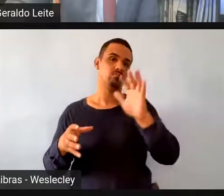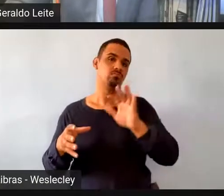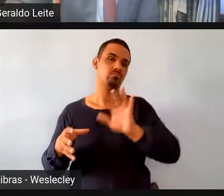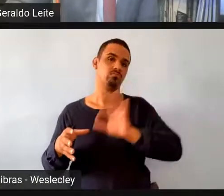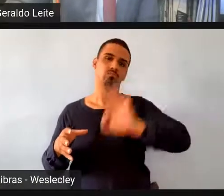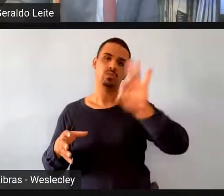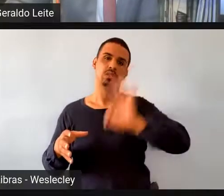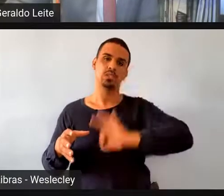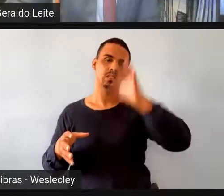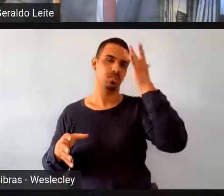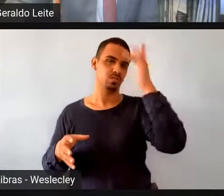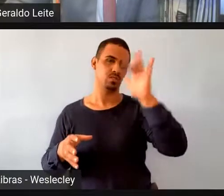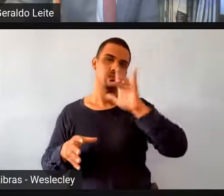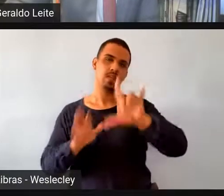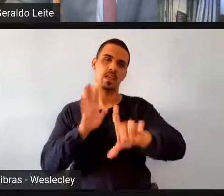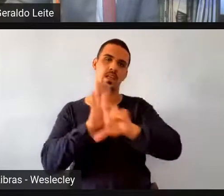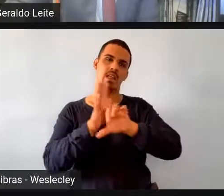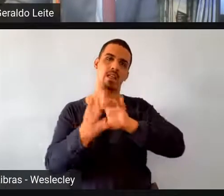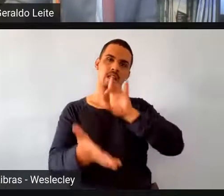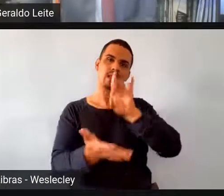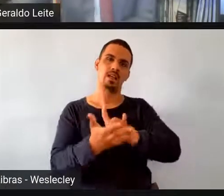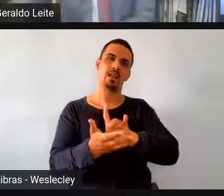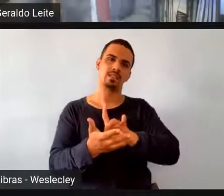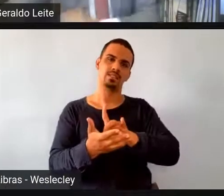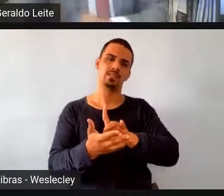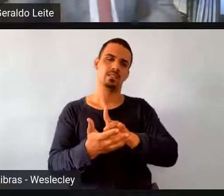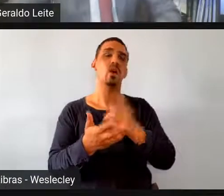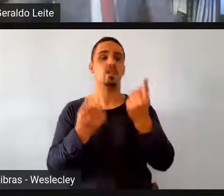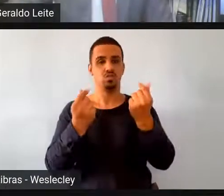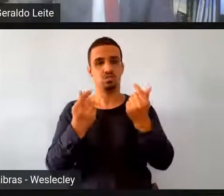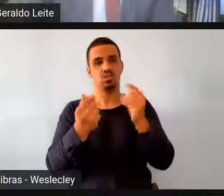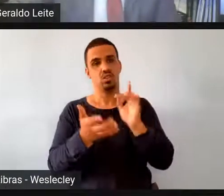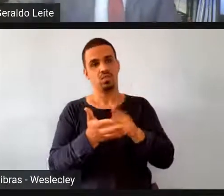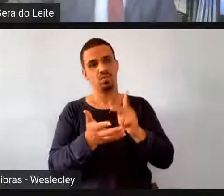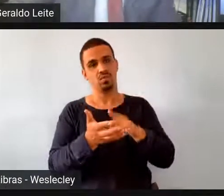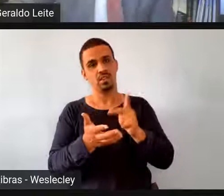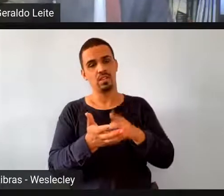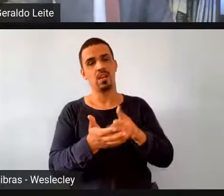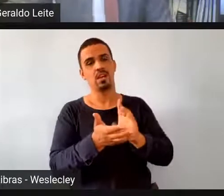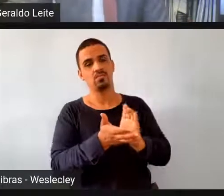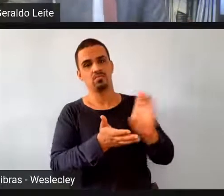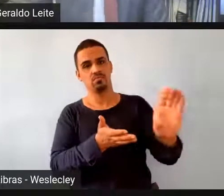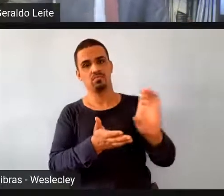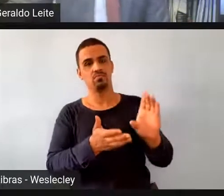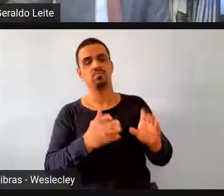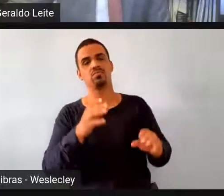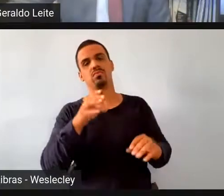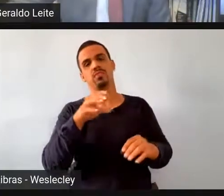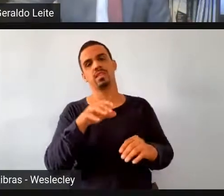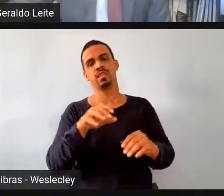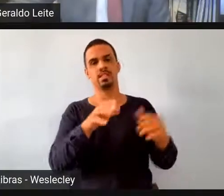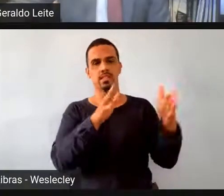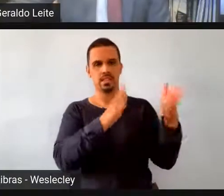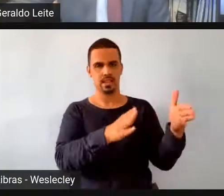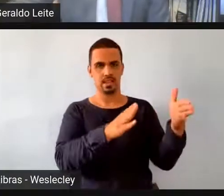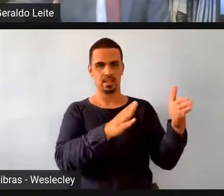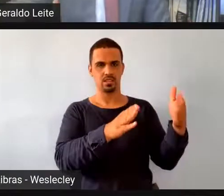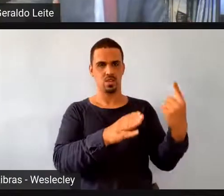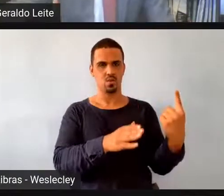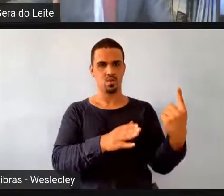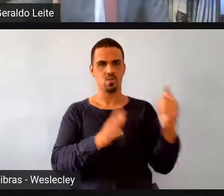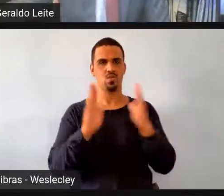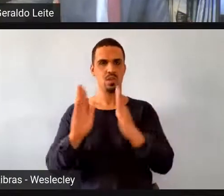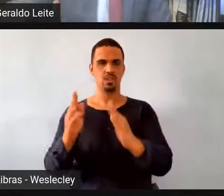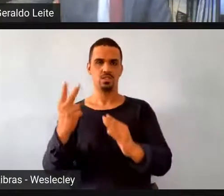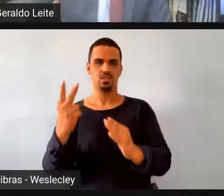também legalização. Era dinheiro que antes estava sendo doado pelo Caixa 2 e entrou no Caixa 1 naquele período, né? Há uma